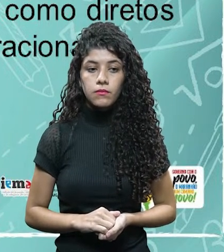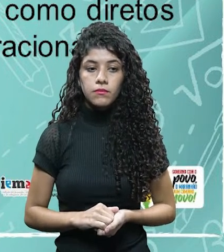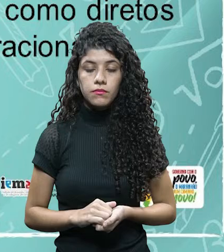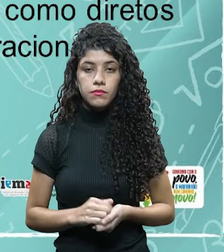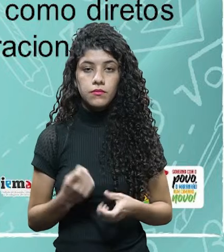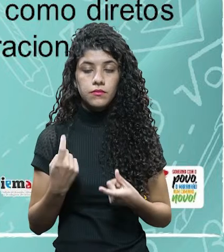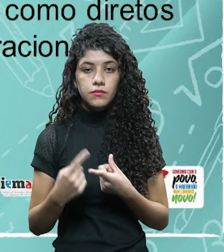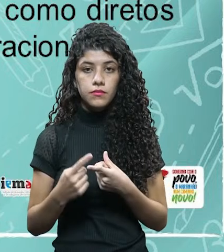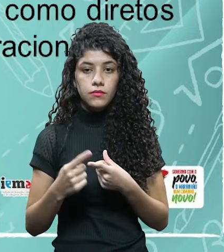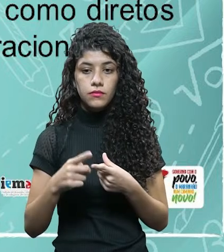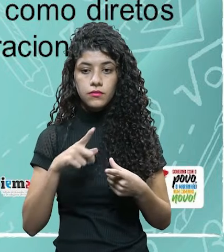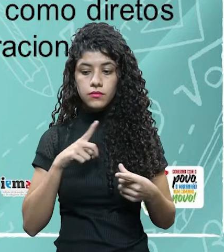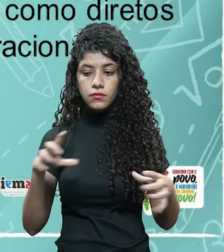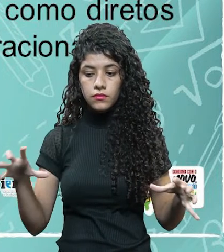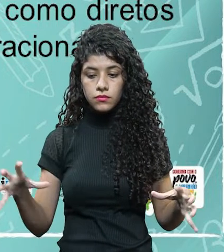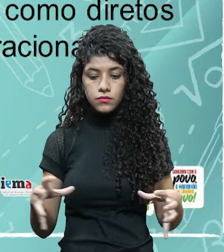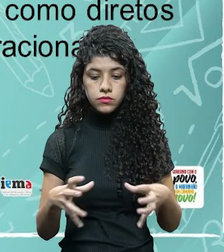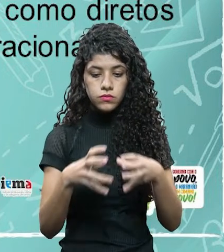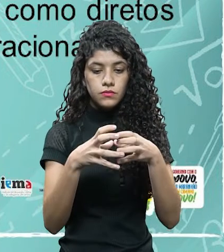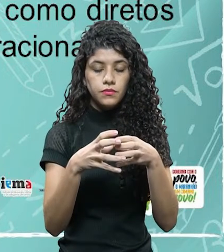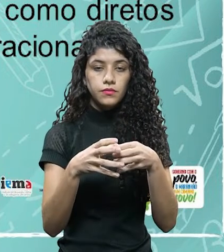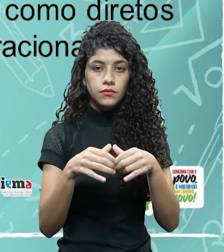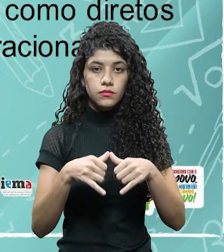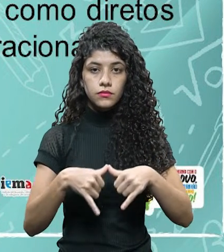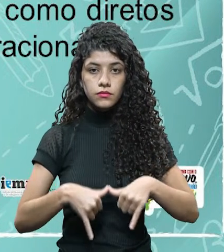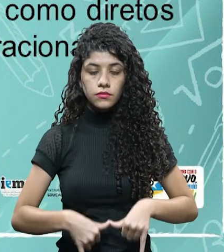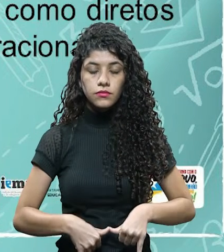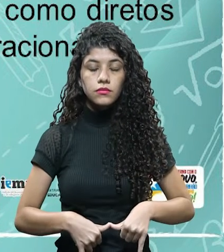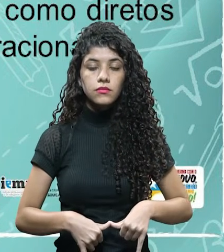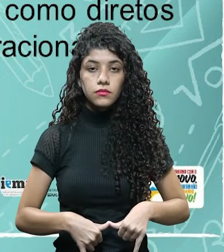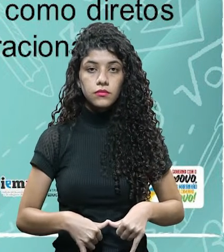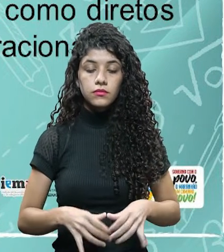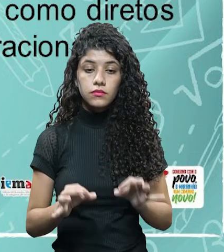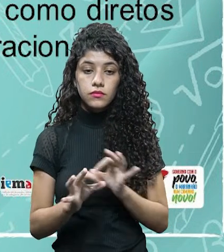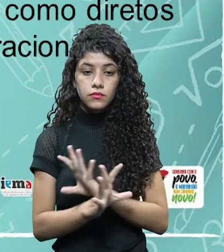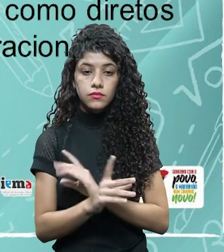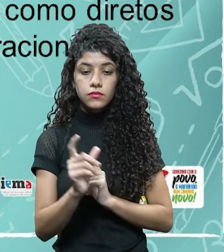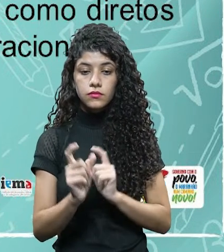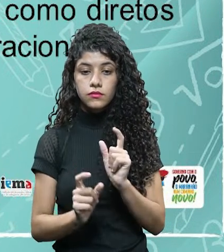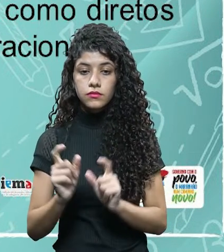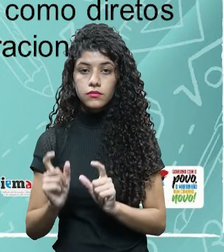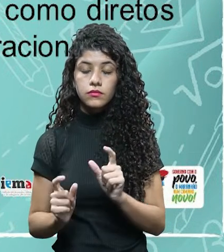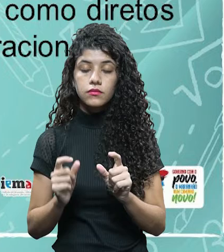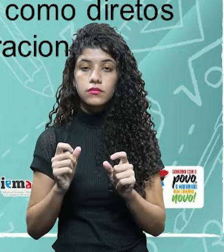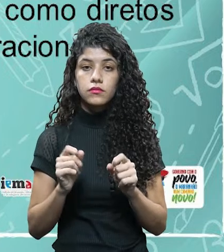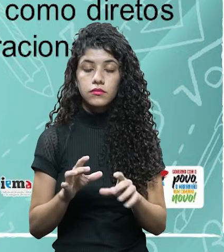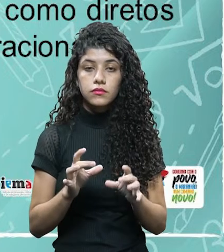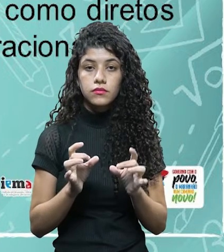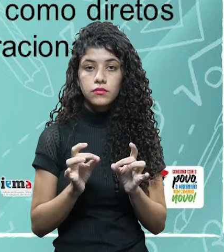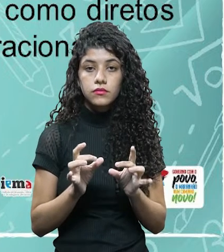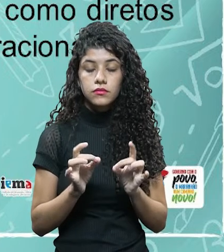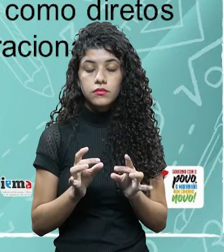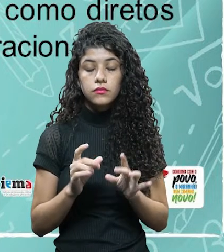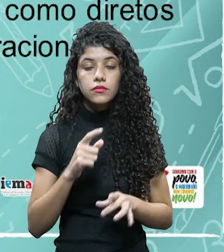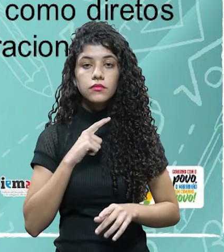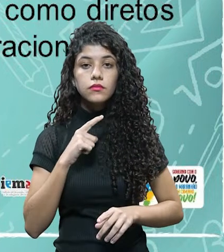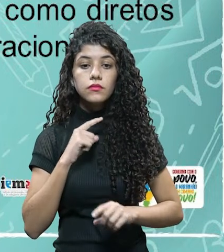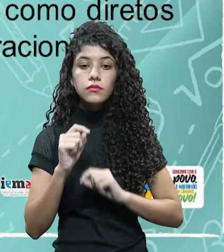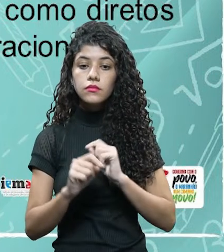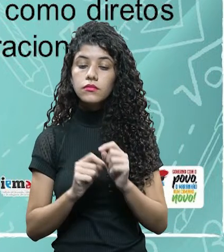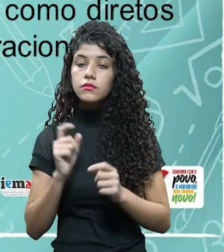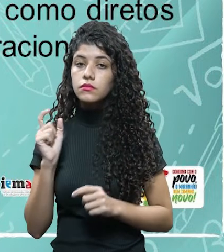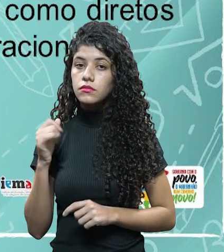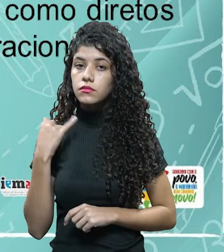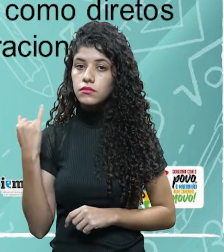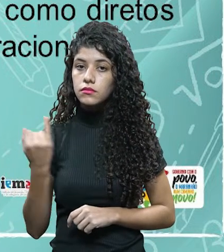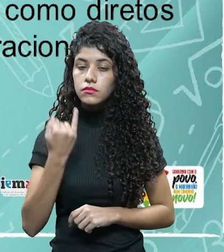absorção é assim chamado por concentrar os custos fixos no custo final de cada produto comercializado. Então, já